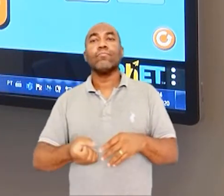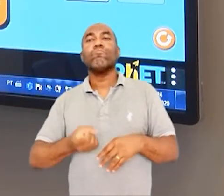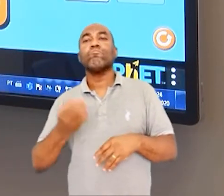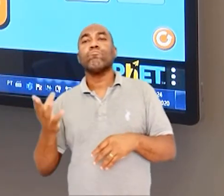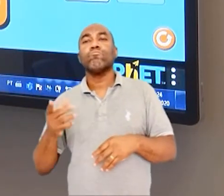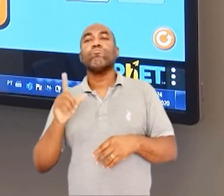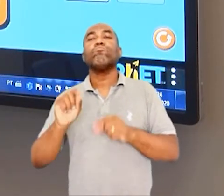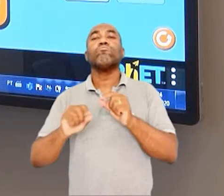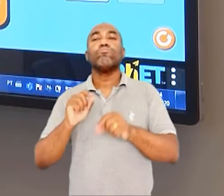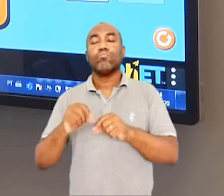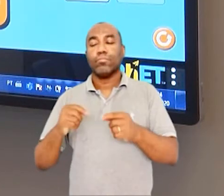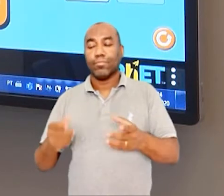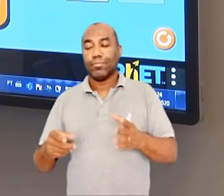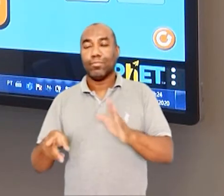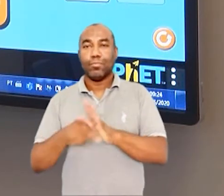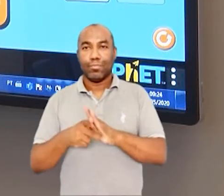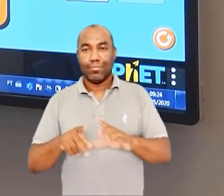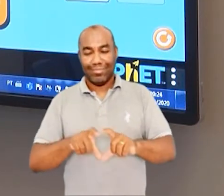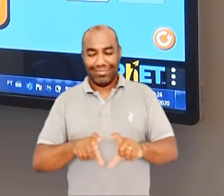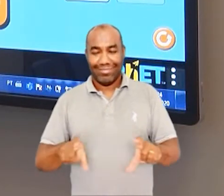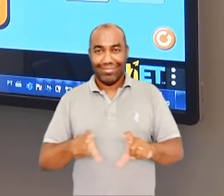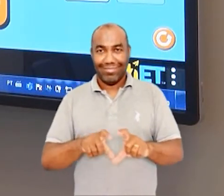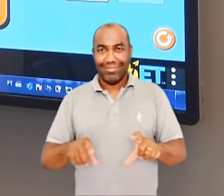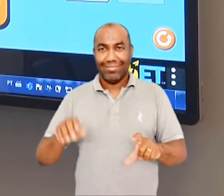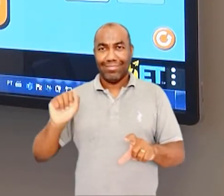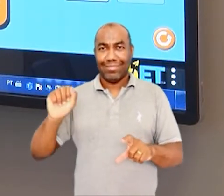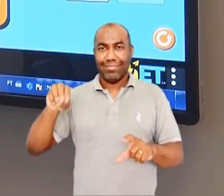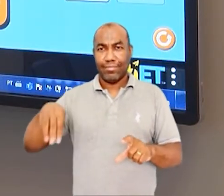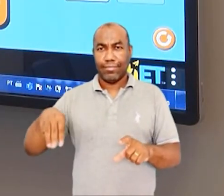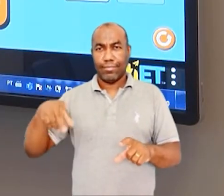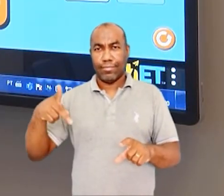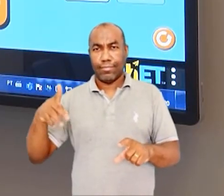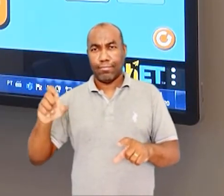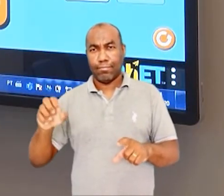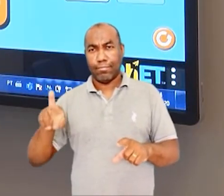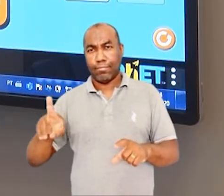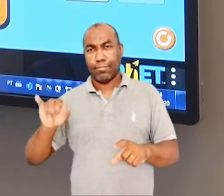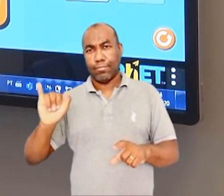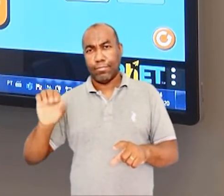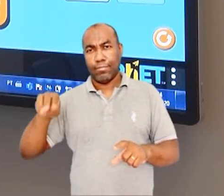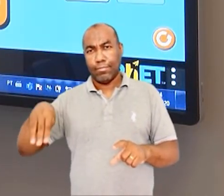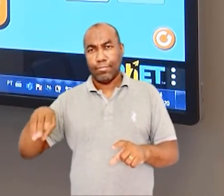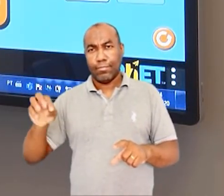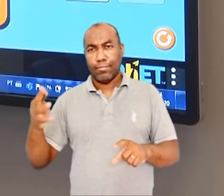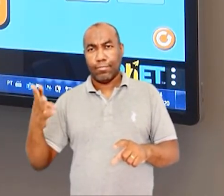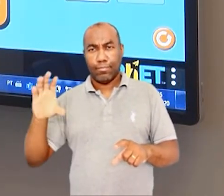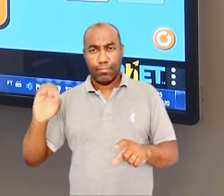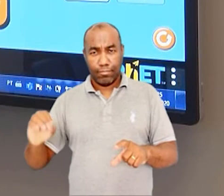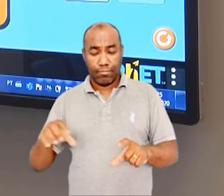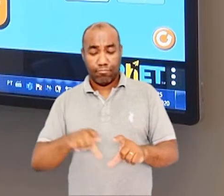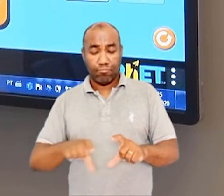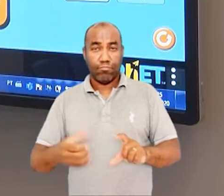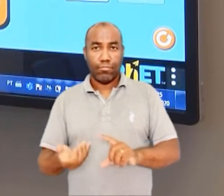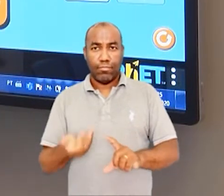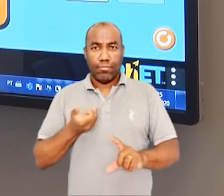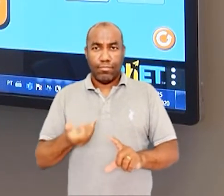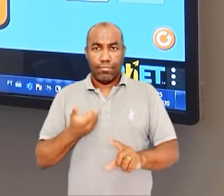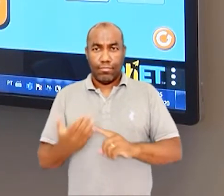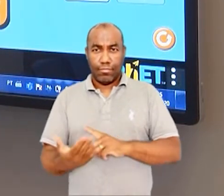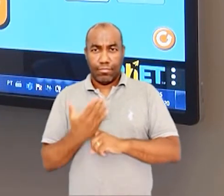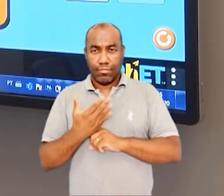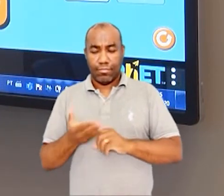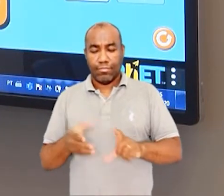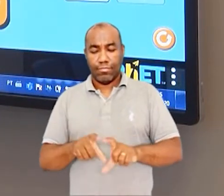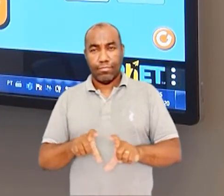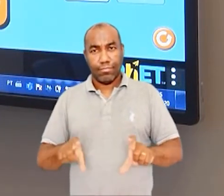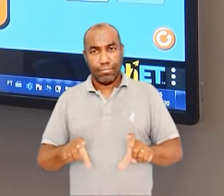dizendo isso é o amperímetro. O amperímetro, ele vai te dizer a intensidade de corrente elétrica. Então, esse